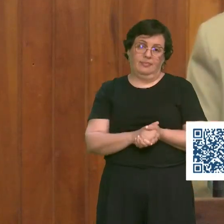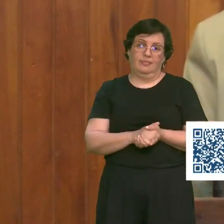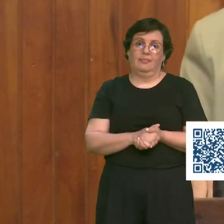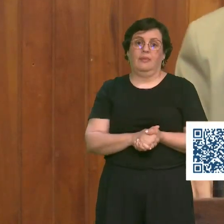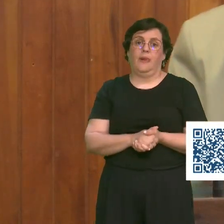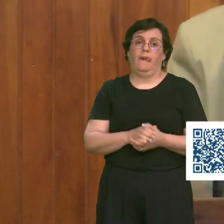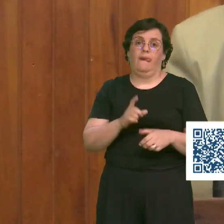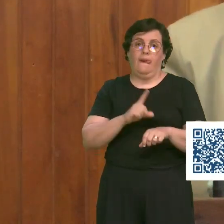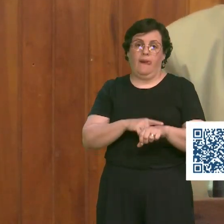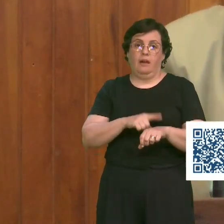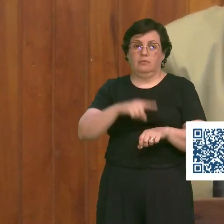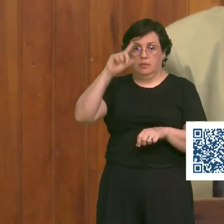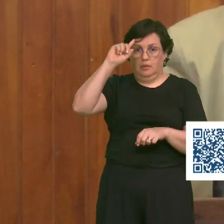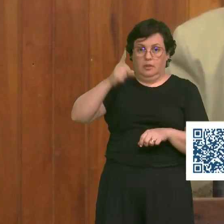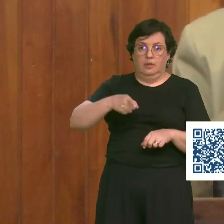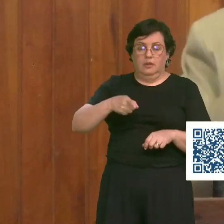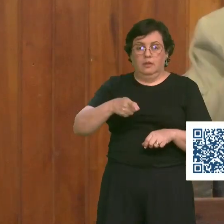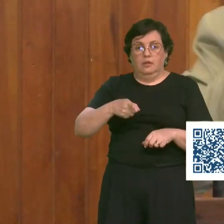mandato